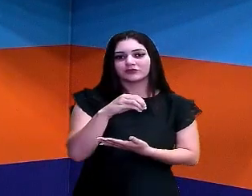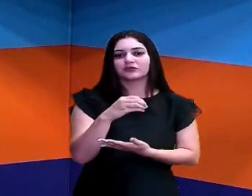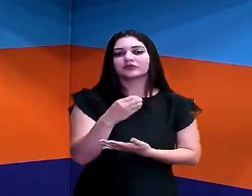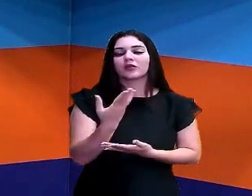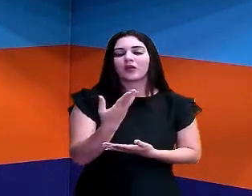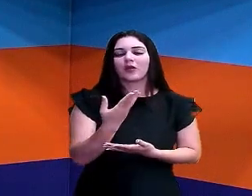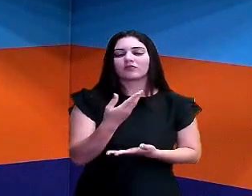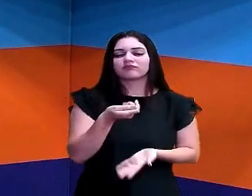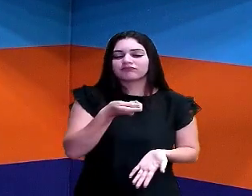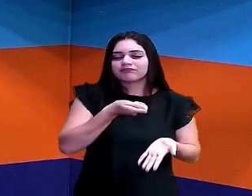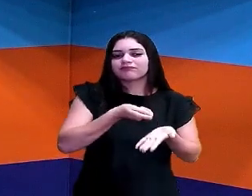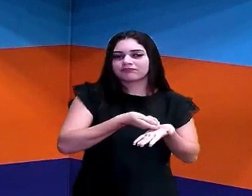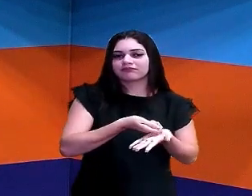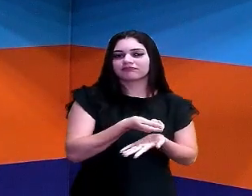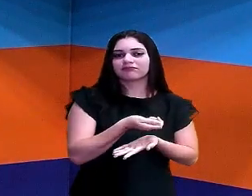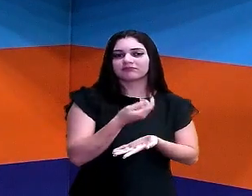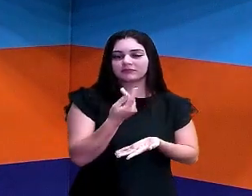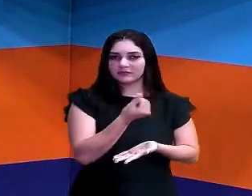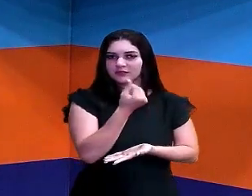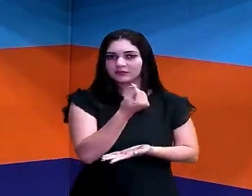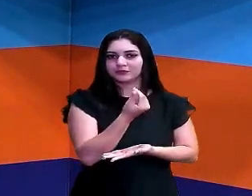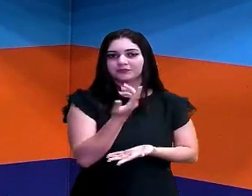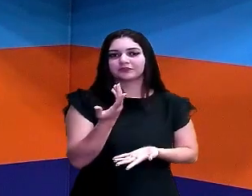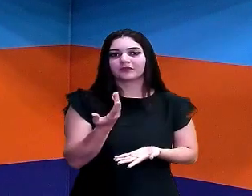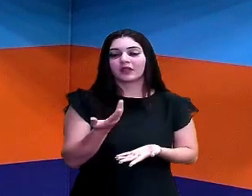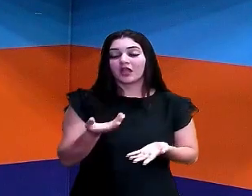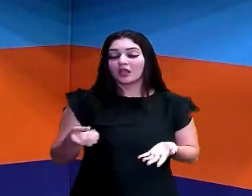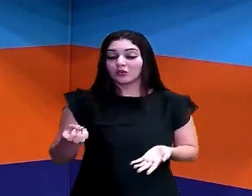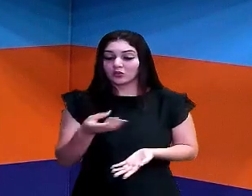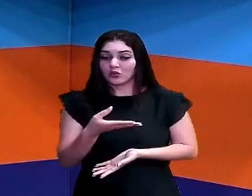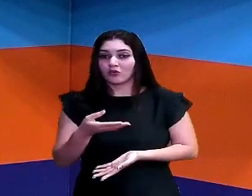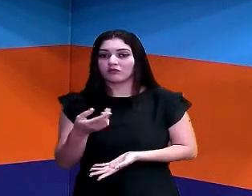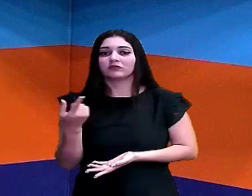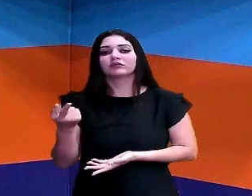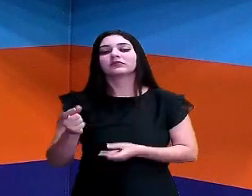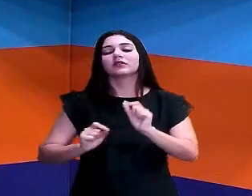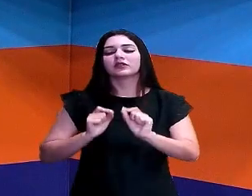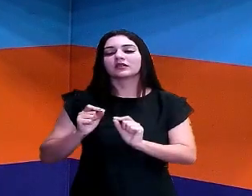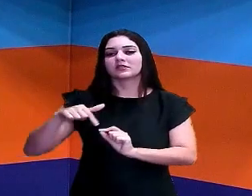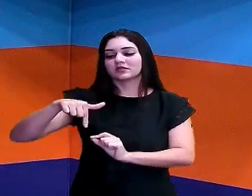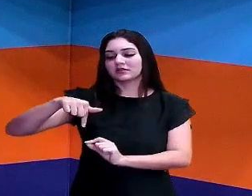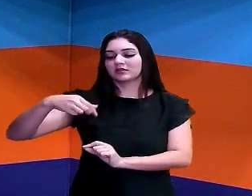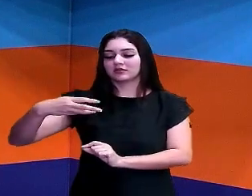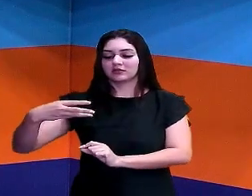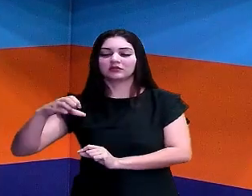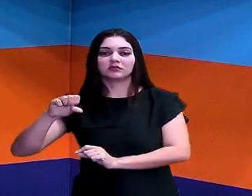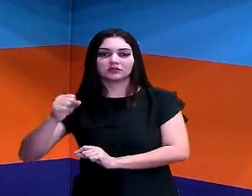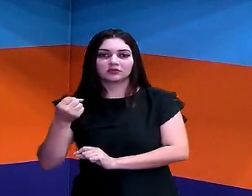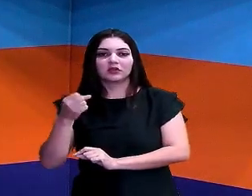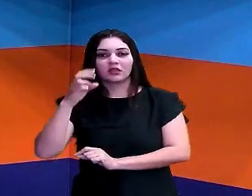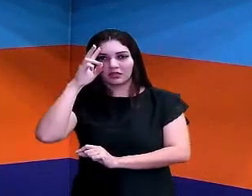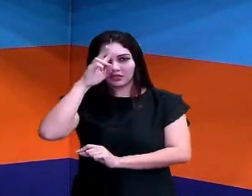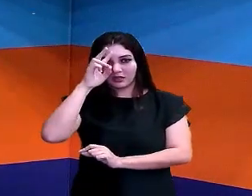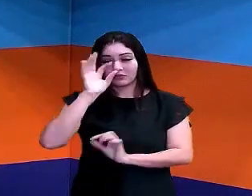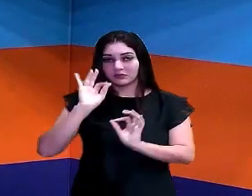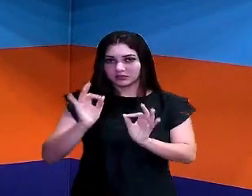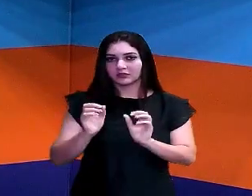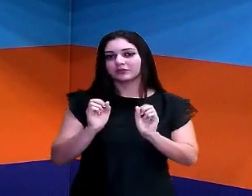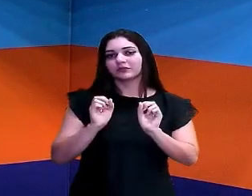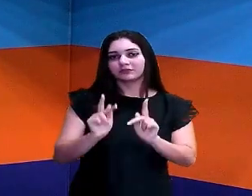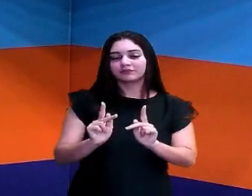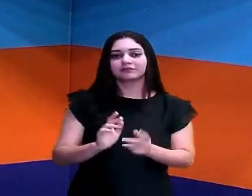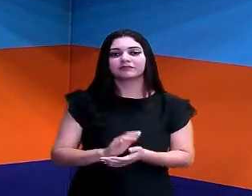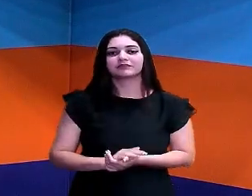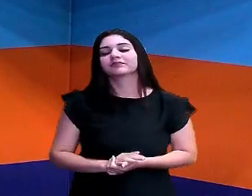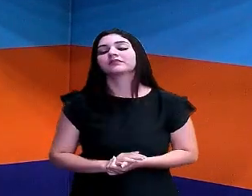como preço original da ação. E o novo preço passou a ser 738. Lembram disso? Beleza,